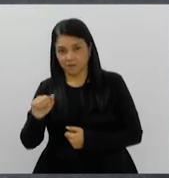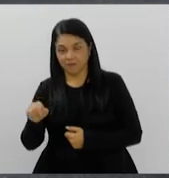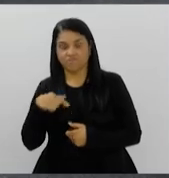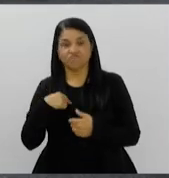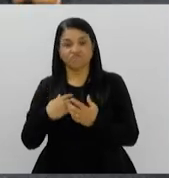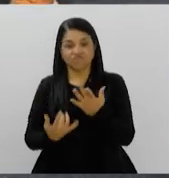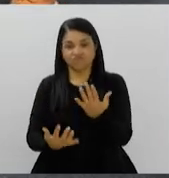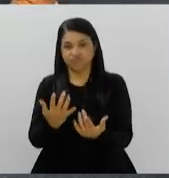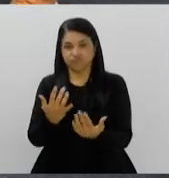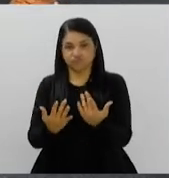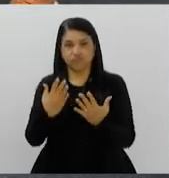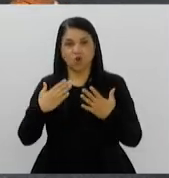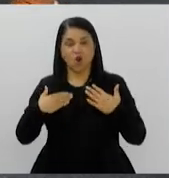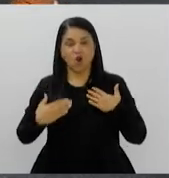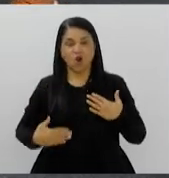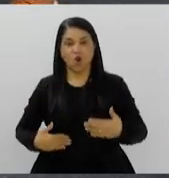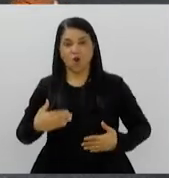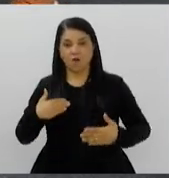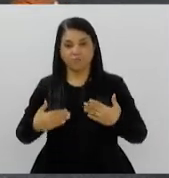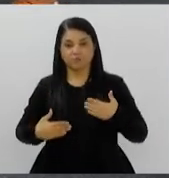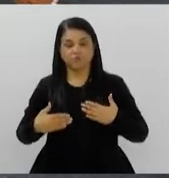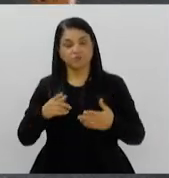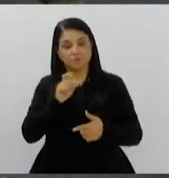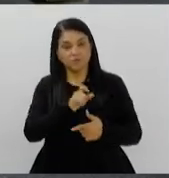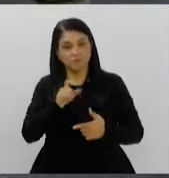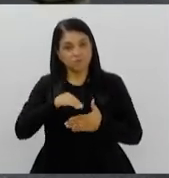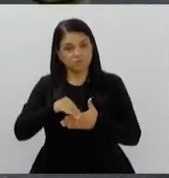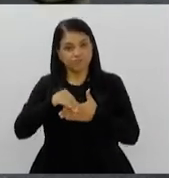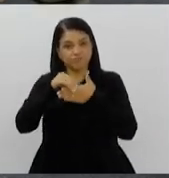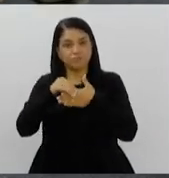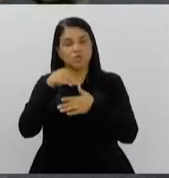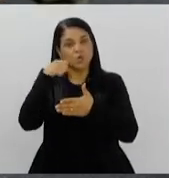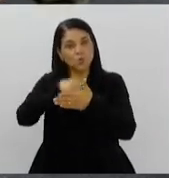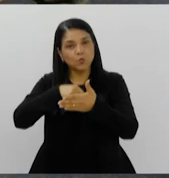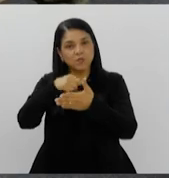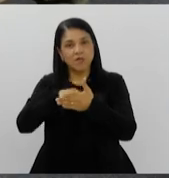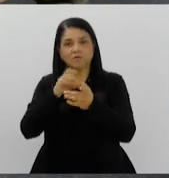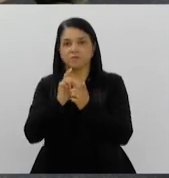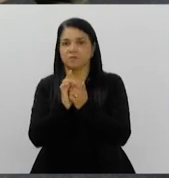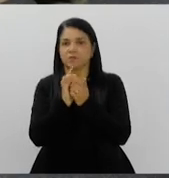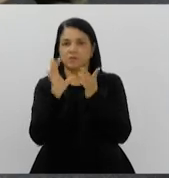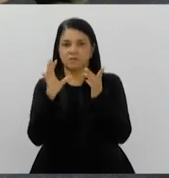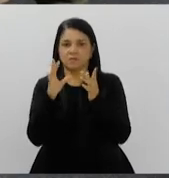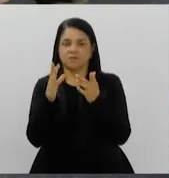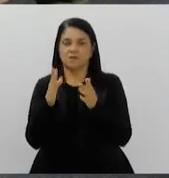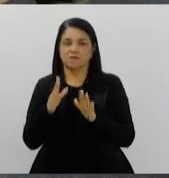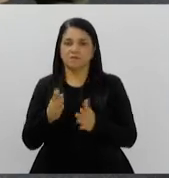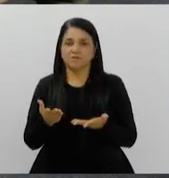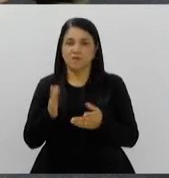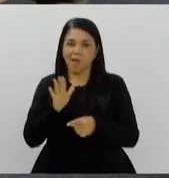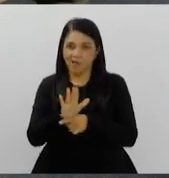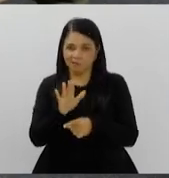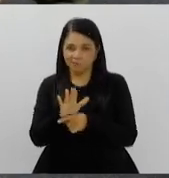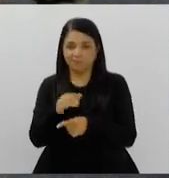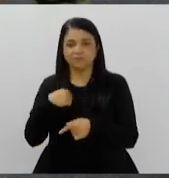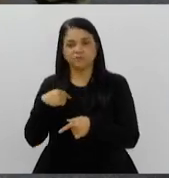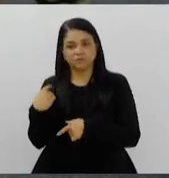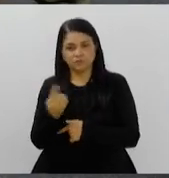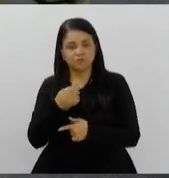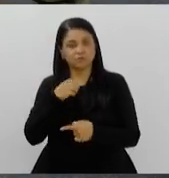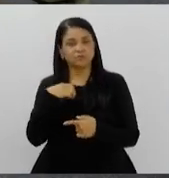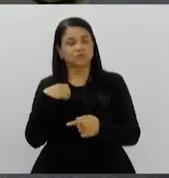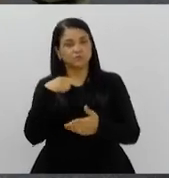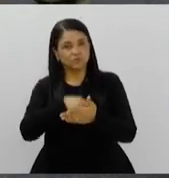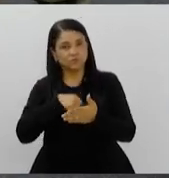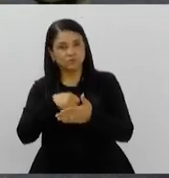de militantes, de pessoas que lutavam pela democracia nesse país. A gente tem lutado muito no Estado do Rio de Janeiro por